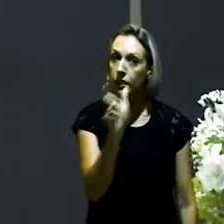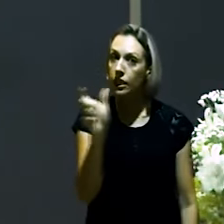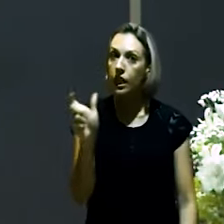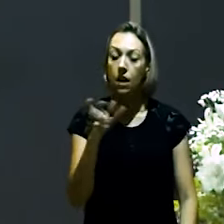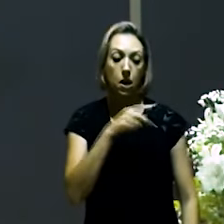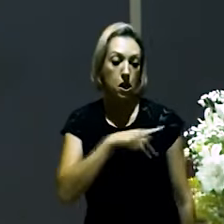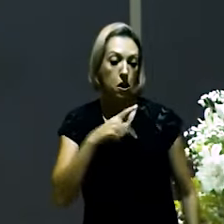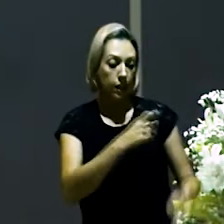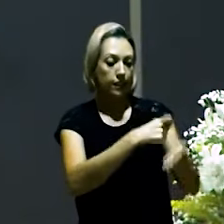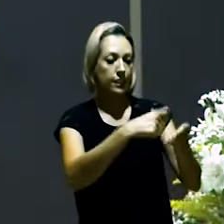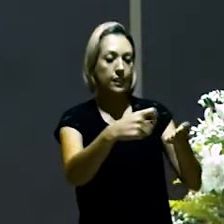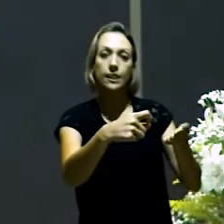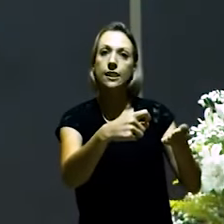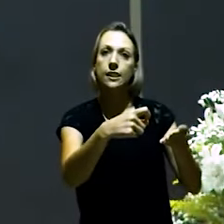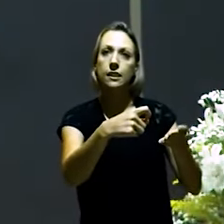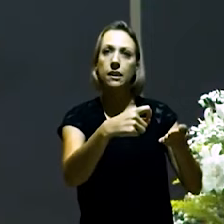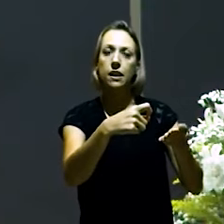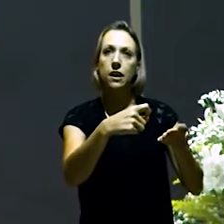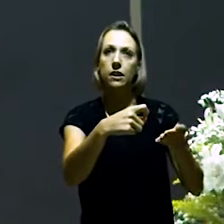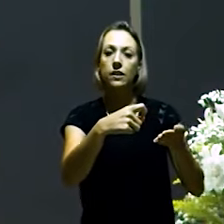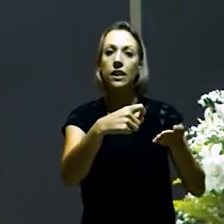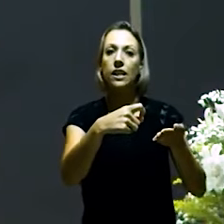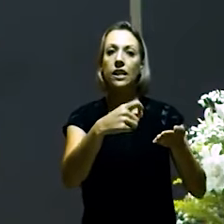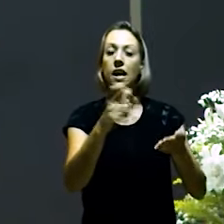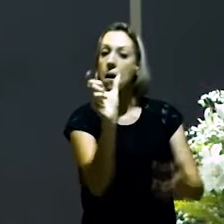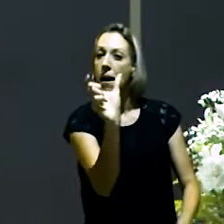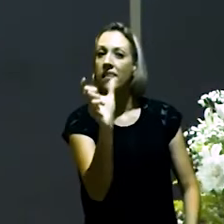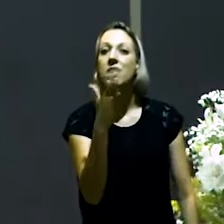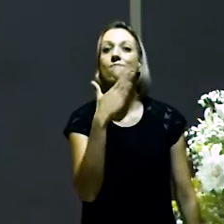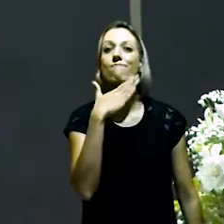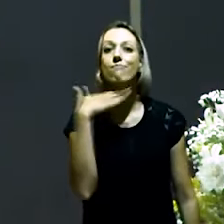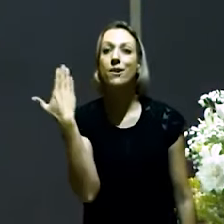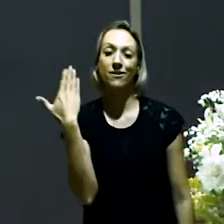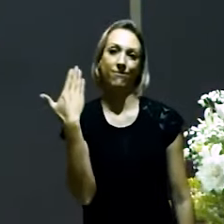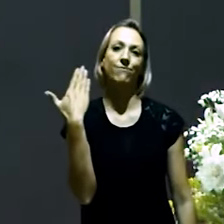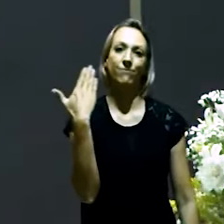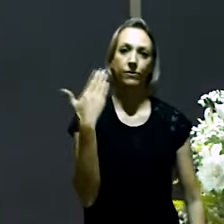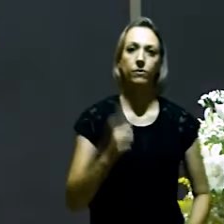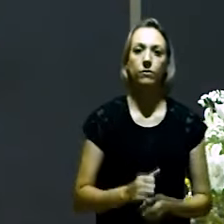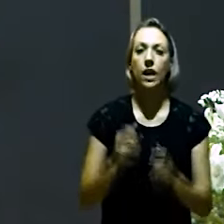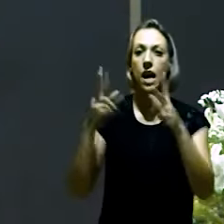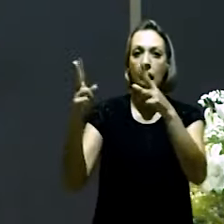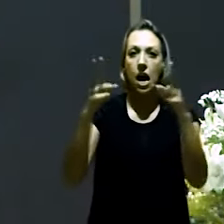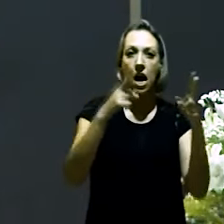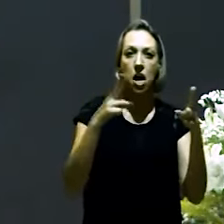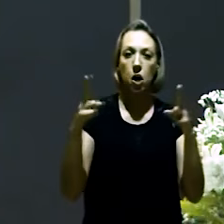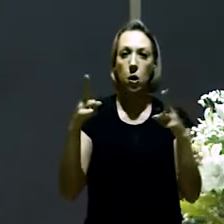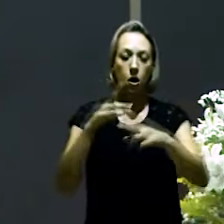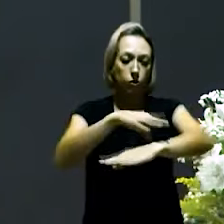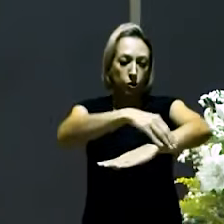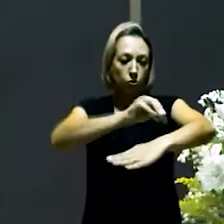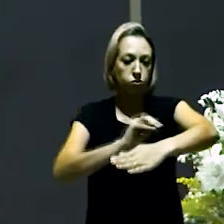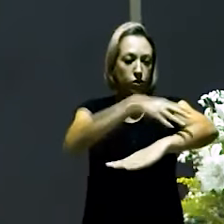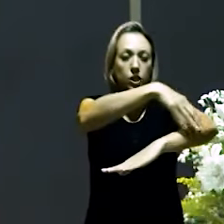descrever o nosso estado, a palavra mortos, no grego é a palavra necros, é a mesma palavra para necrose. Paulo